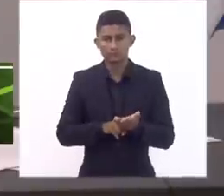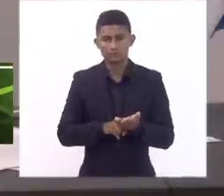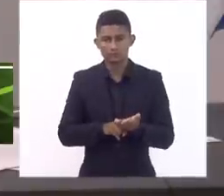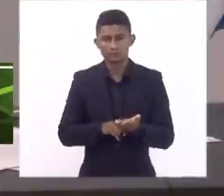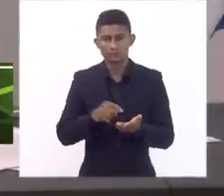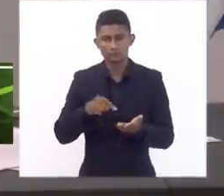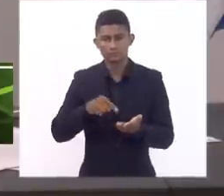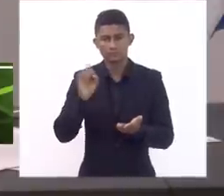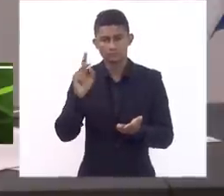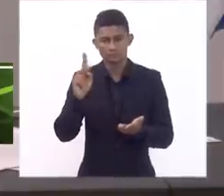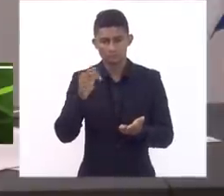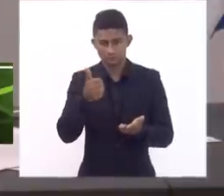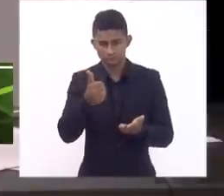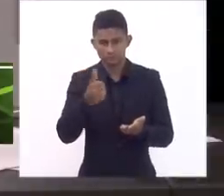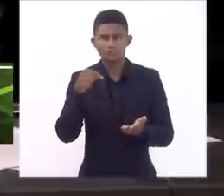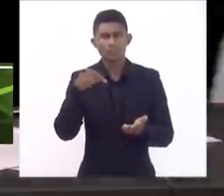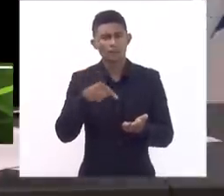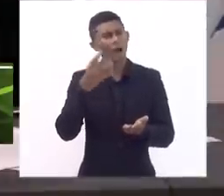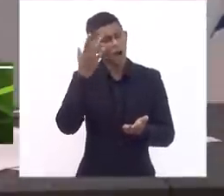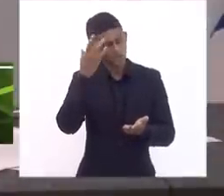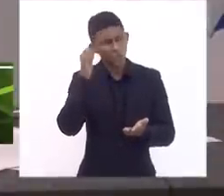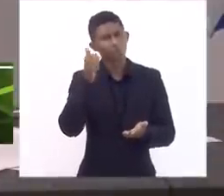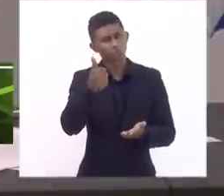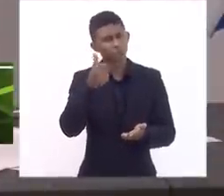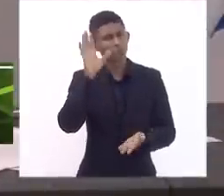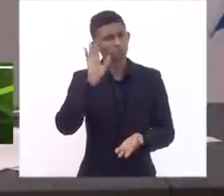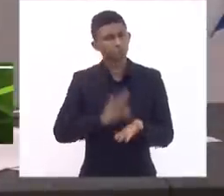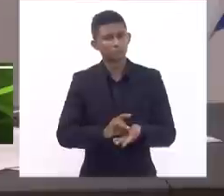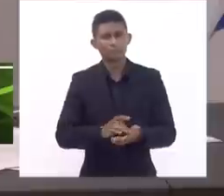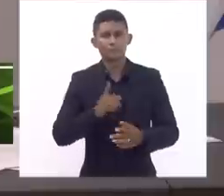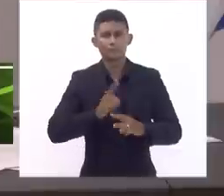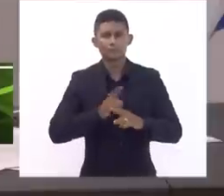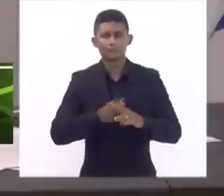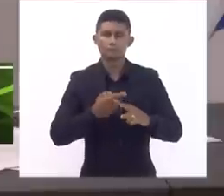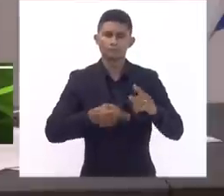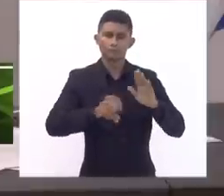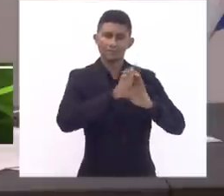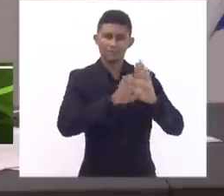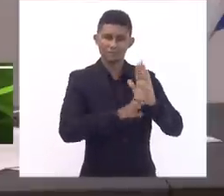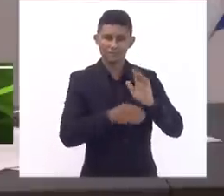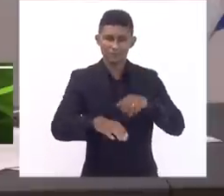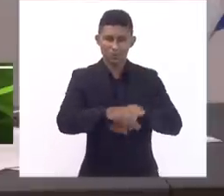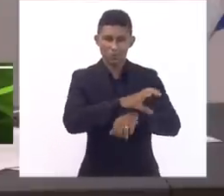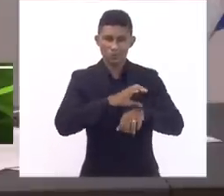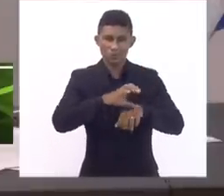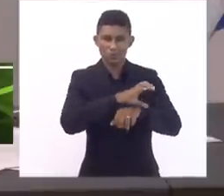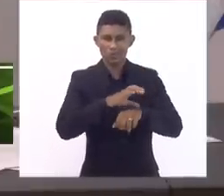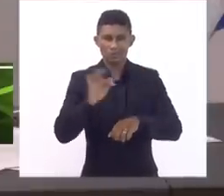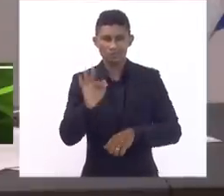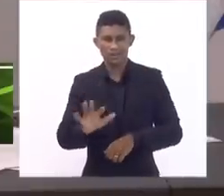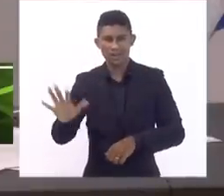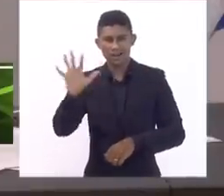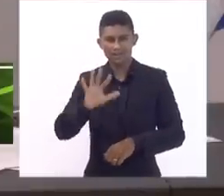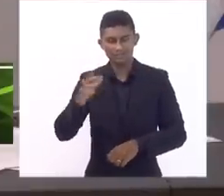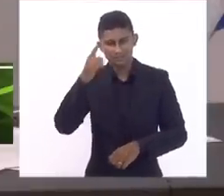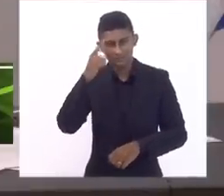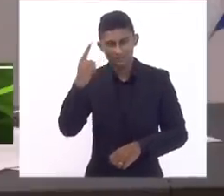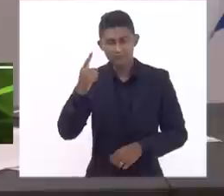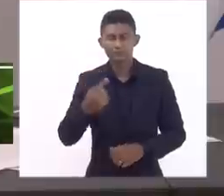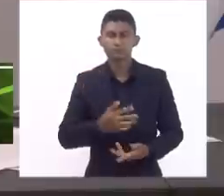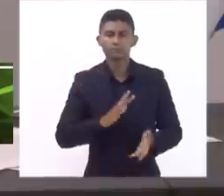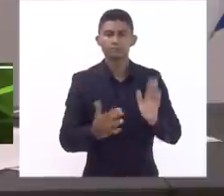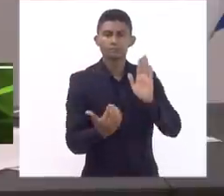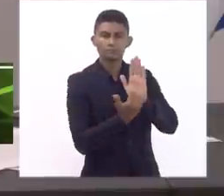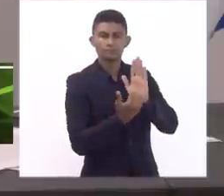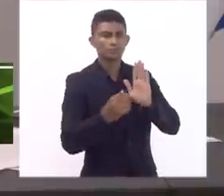Ok. Que eu entendo que é factível, porque foi assim a emenda constitucional federal, mas tudo bem. Sétimo